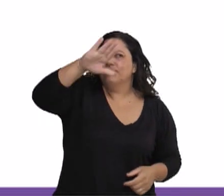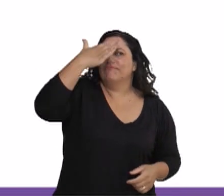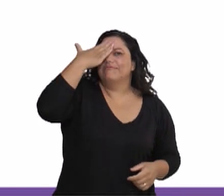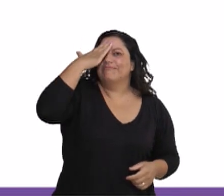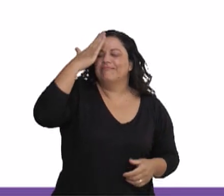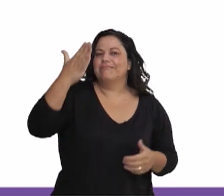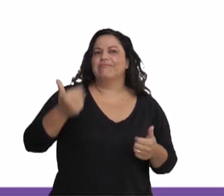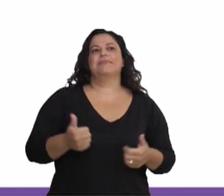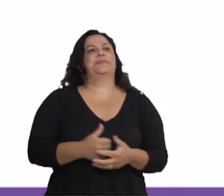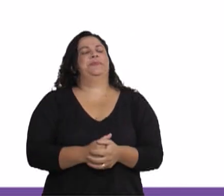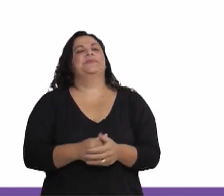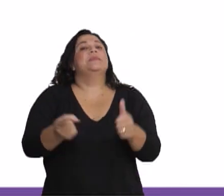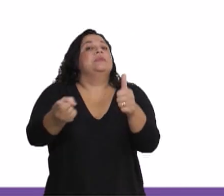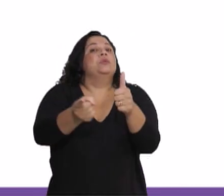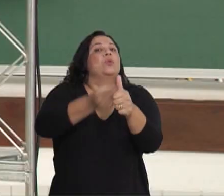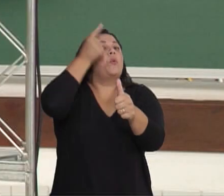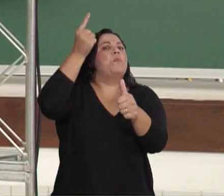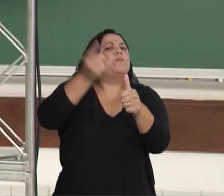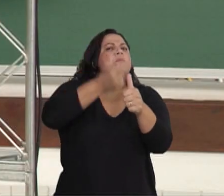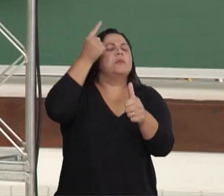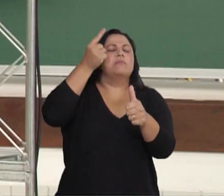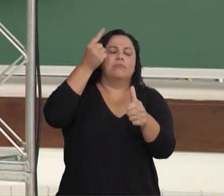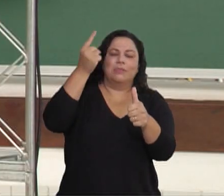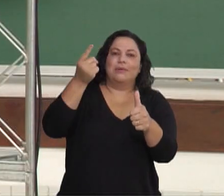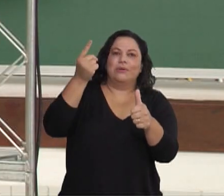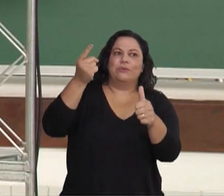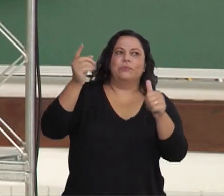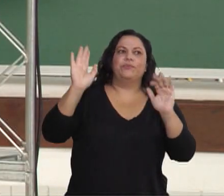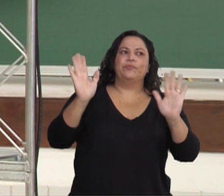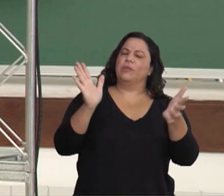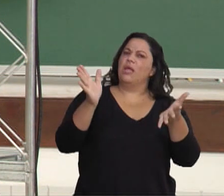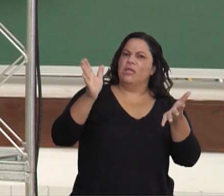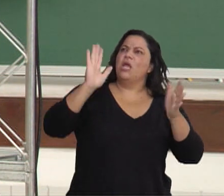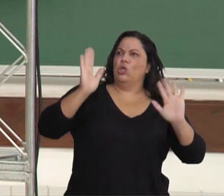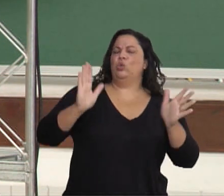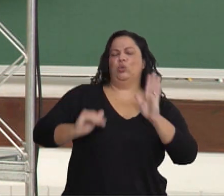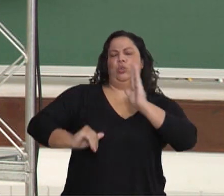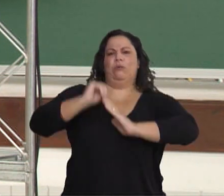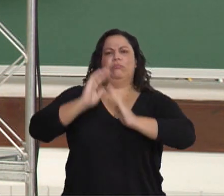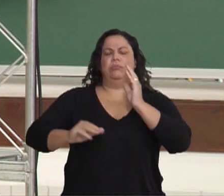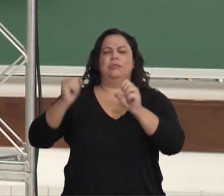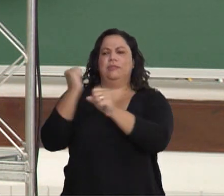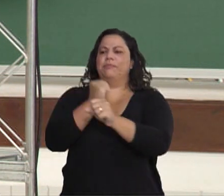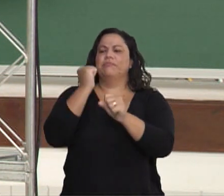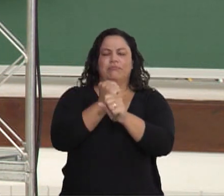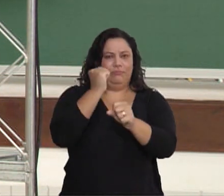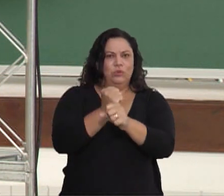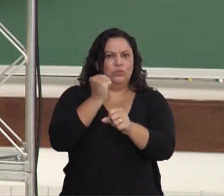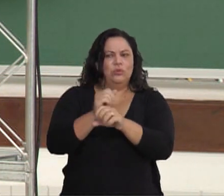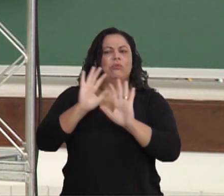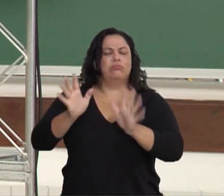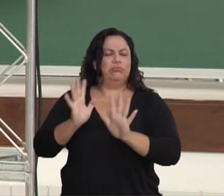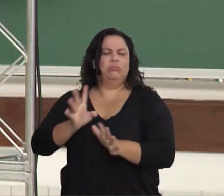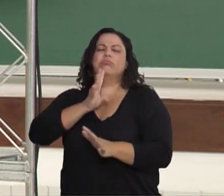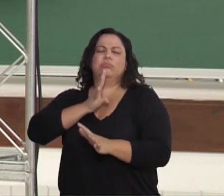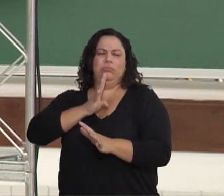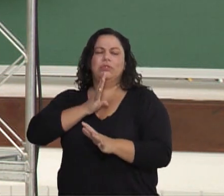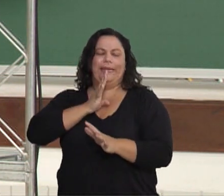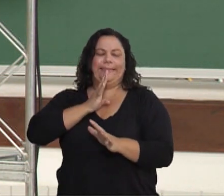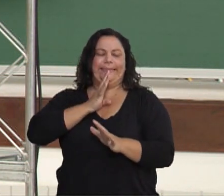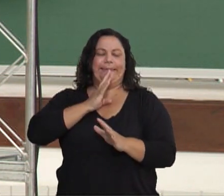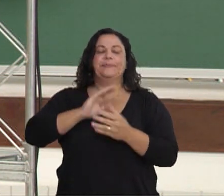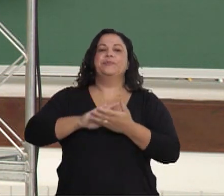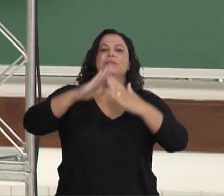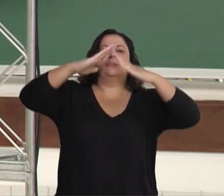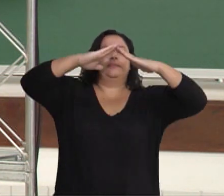deles, pessoal, para quem já acabou mexendo com a construção civil, geralmente por baixo das telhas eles colocam